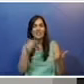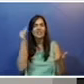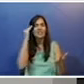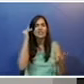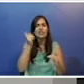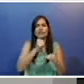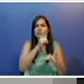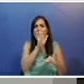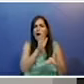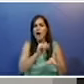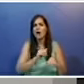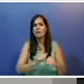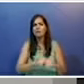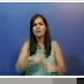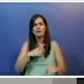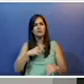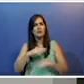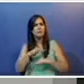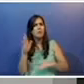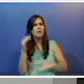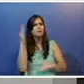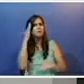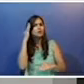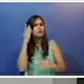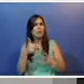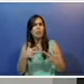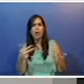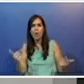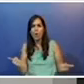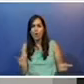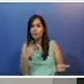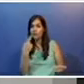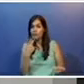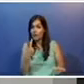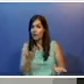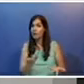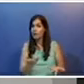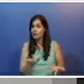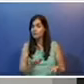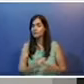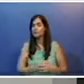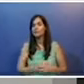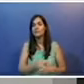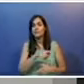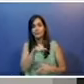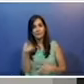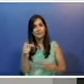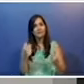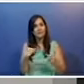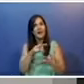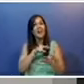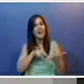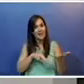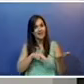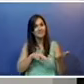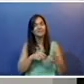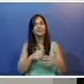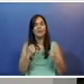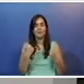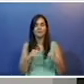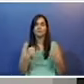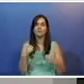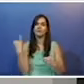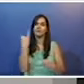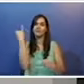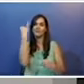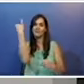mais, tem mais propriedade naquilo que diz. Então, leiam. Então, leiam. É a